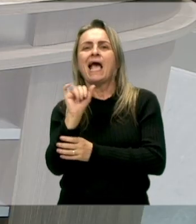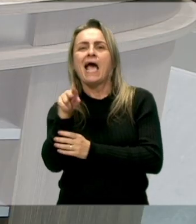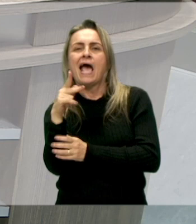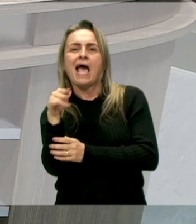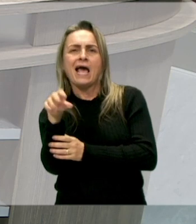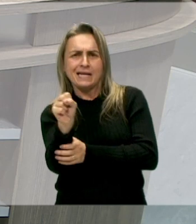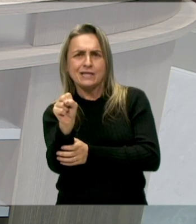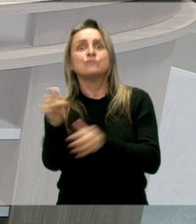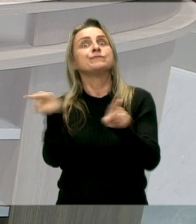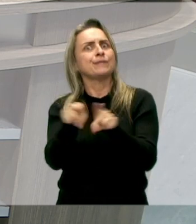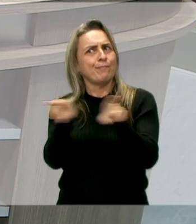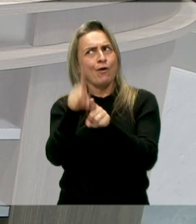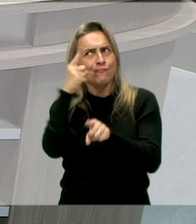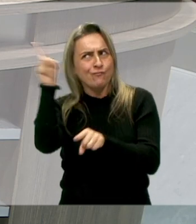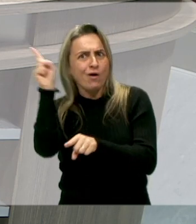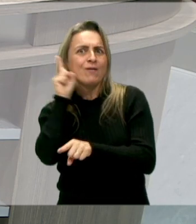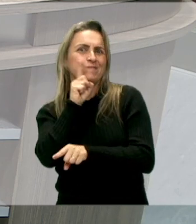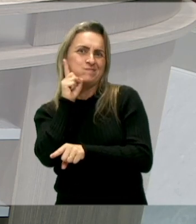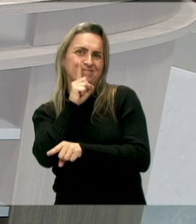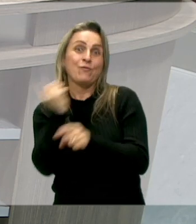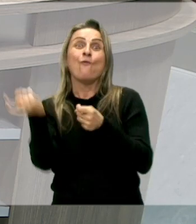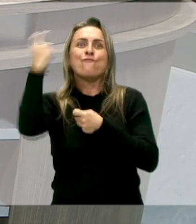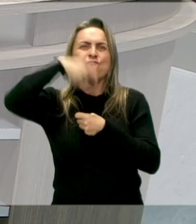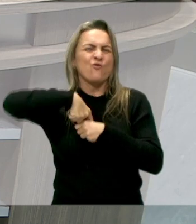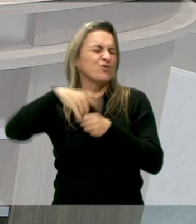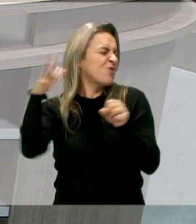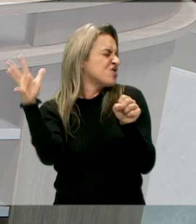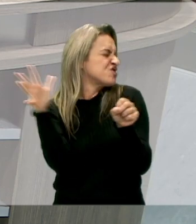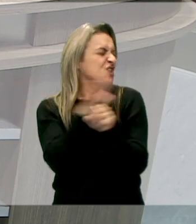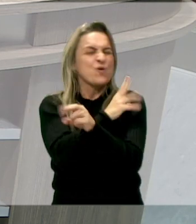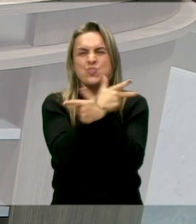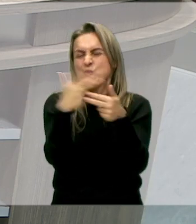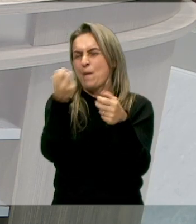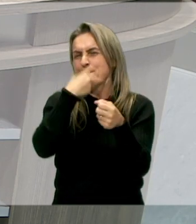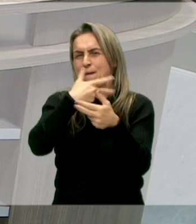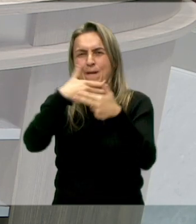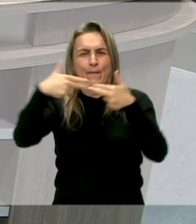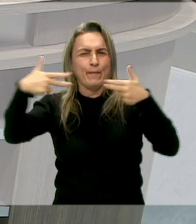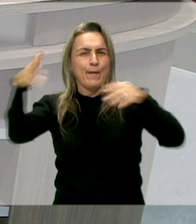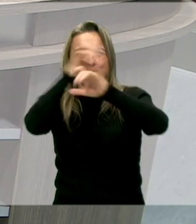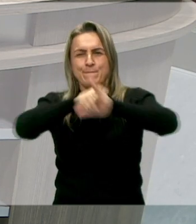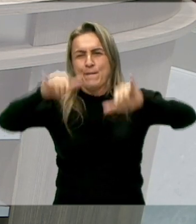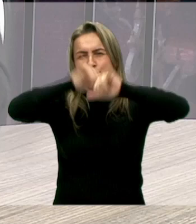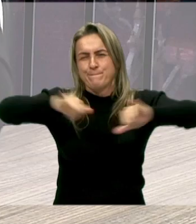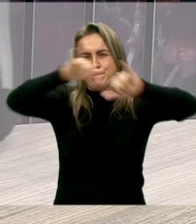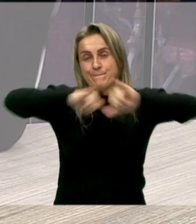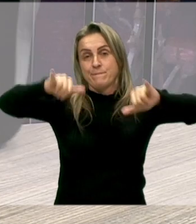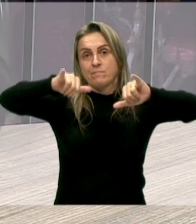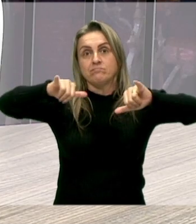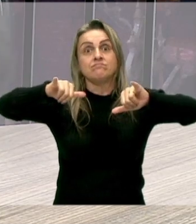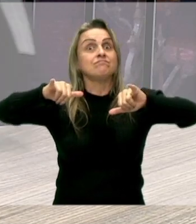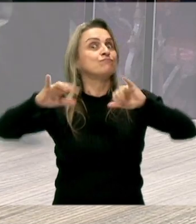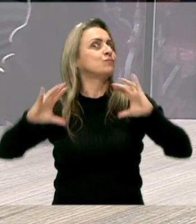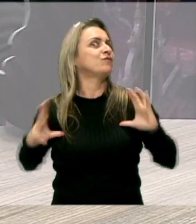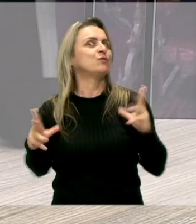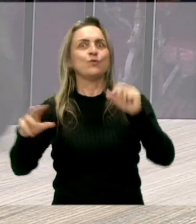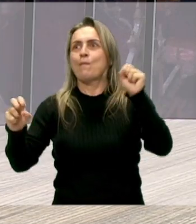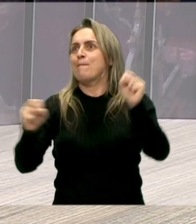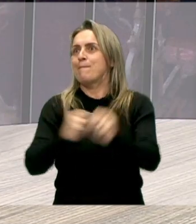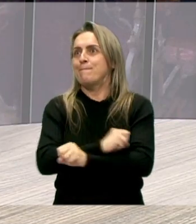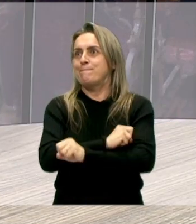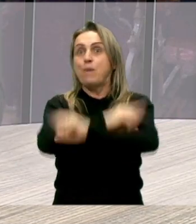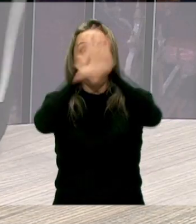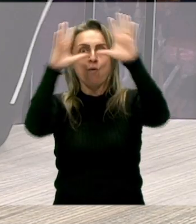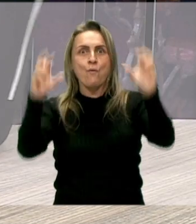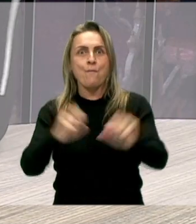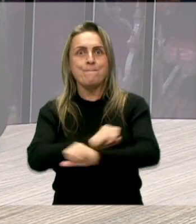voltou de lá cheio de composição, fazendo composição para campanha publicitária, enfim, né, estava tudo explodindo, assim, o